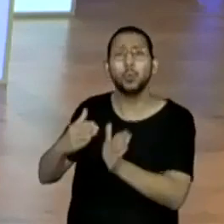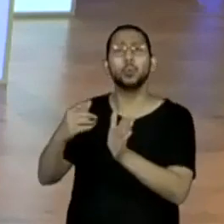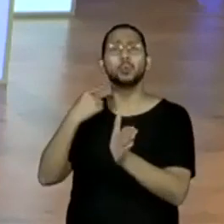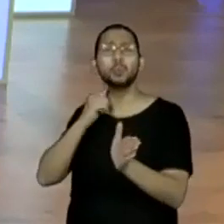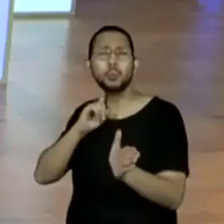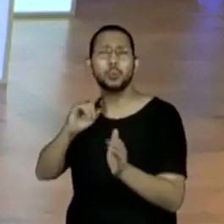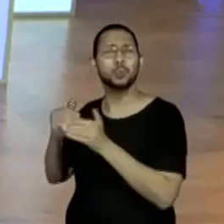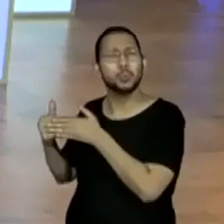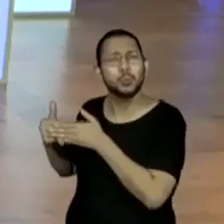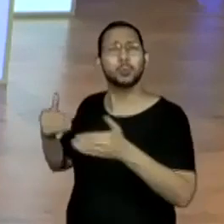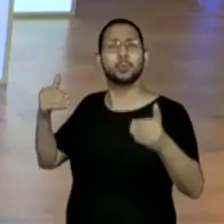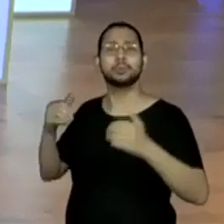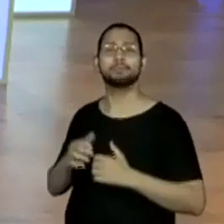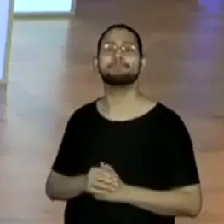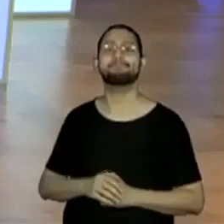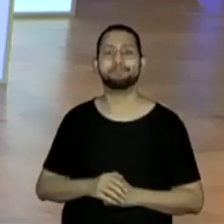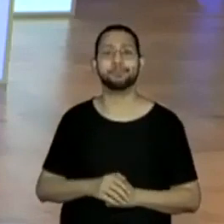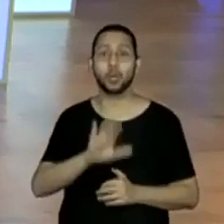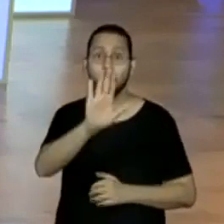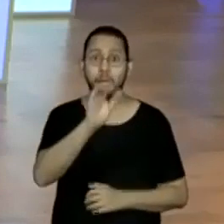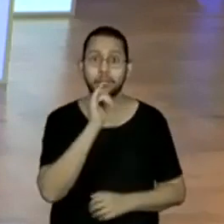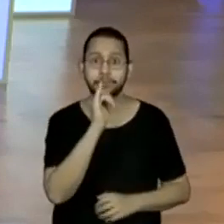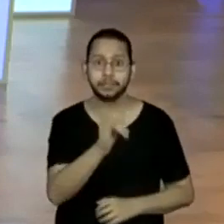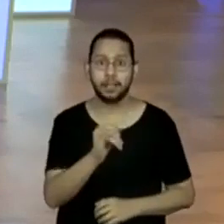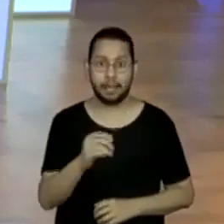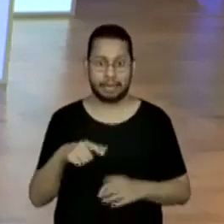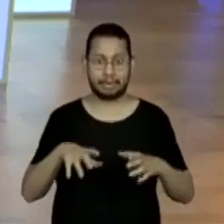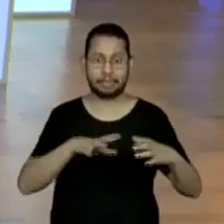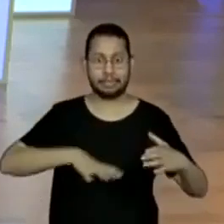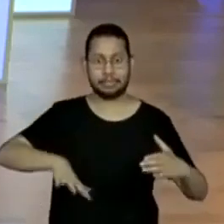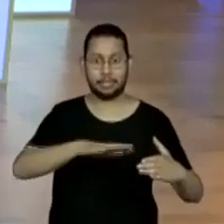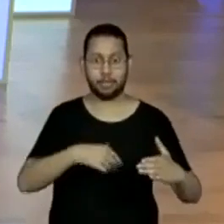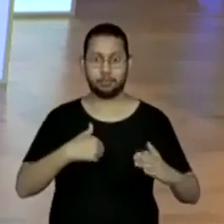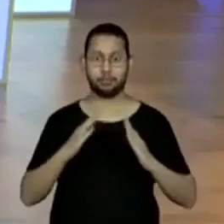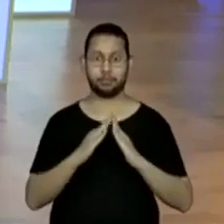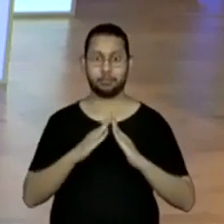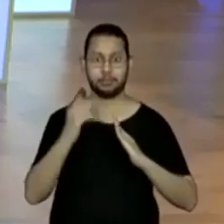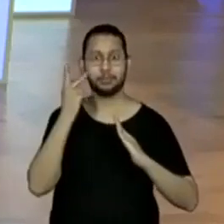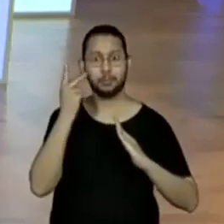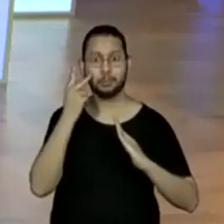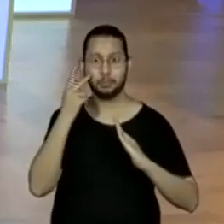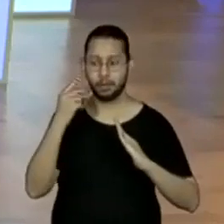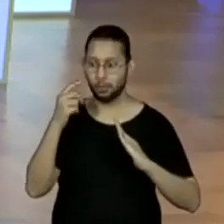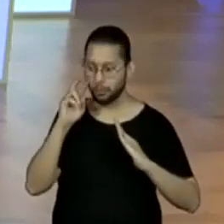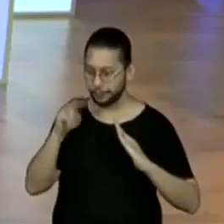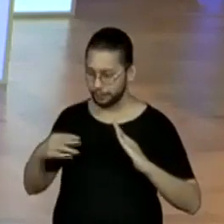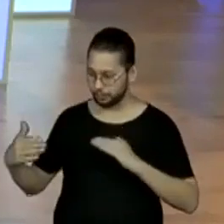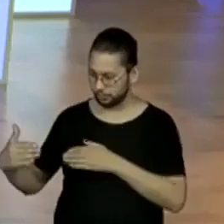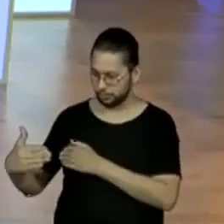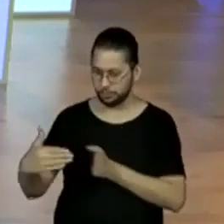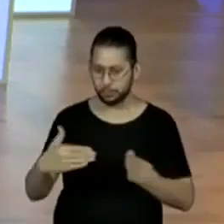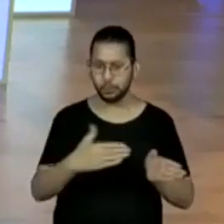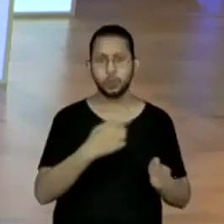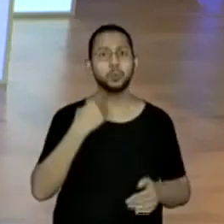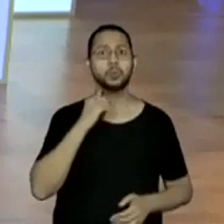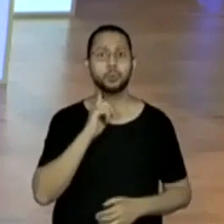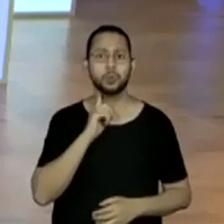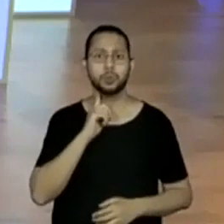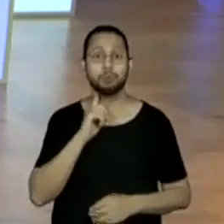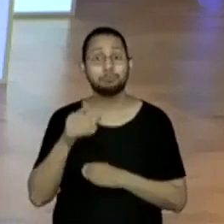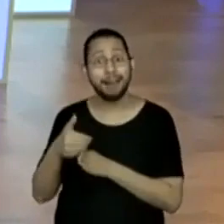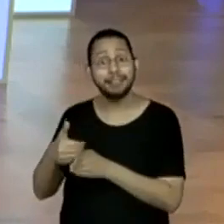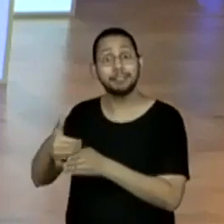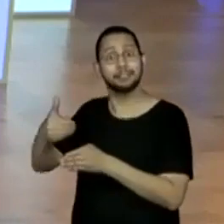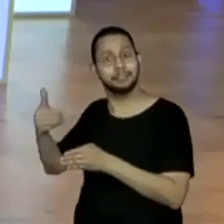Paulo, ele tá bem sujo. Mas ele é tão grande que tem lugares que dá para você dar um tibum, mergulhar tranquilo, beber água